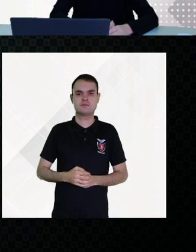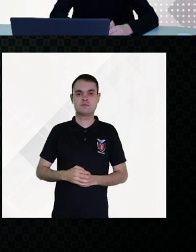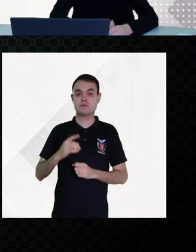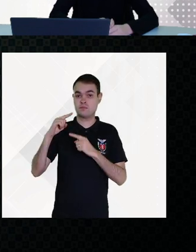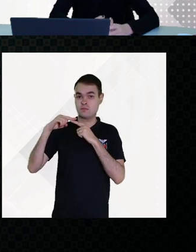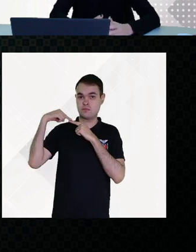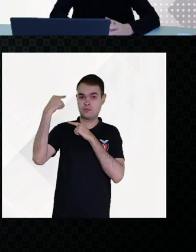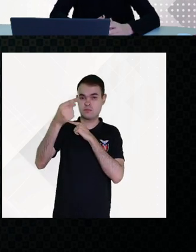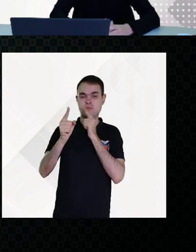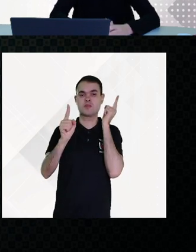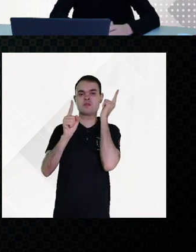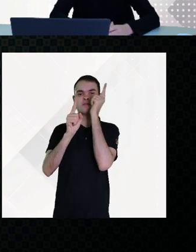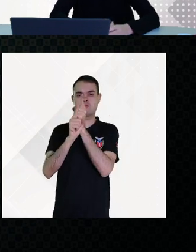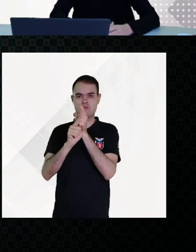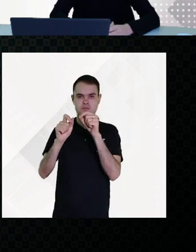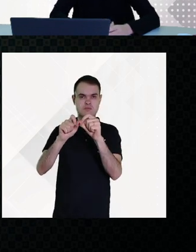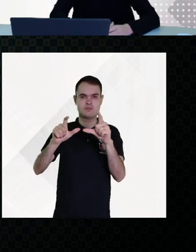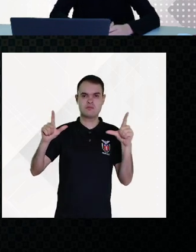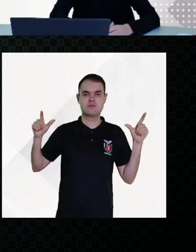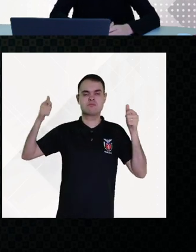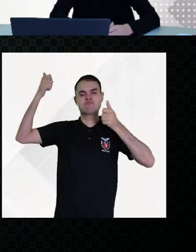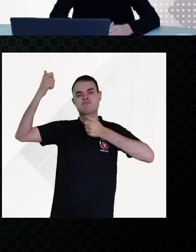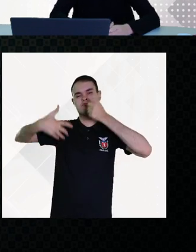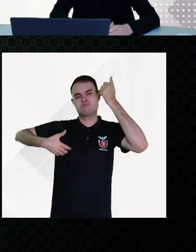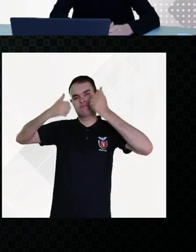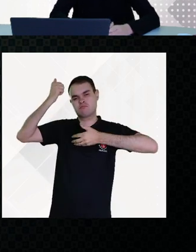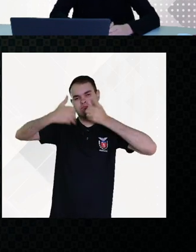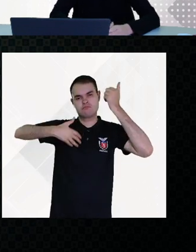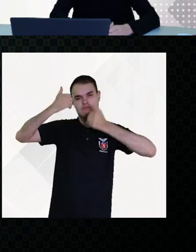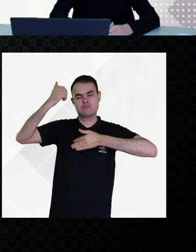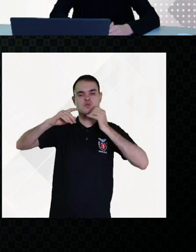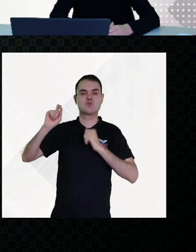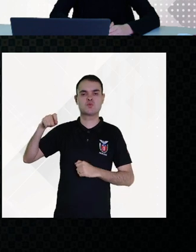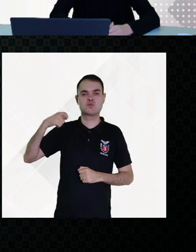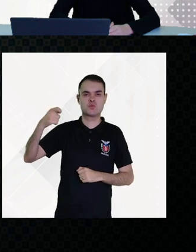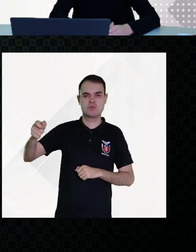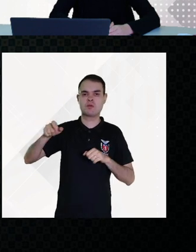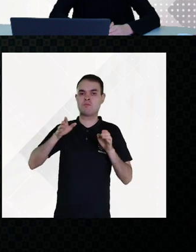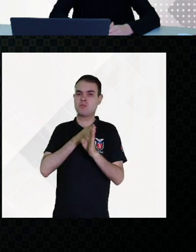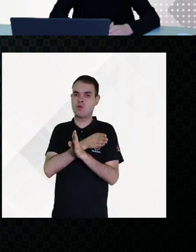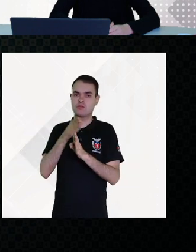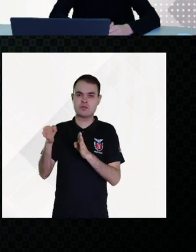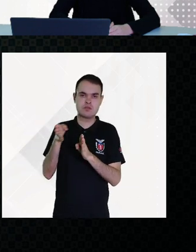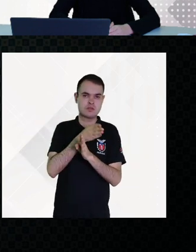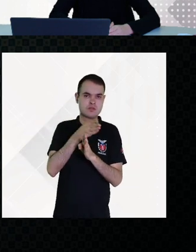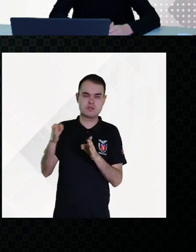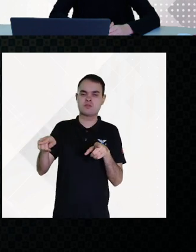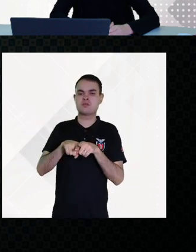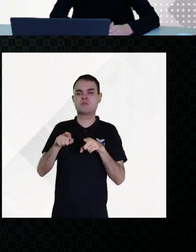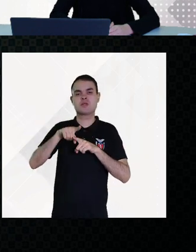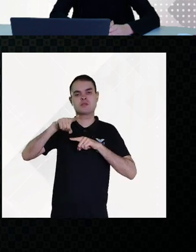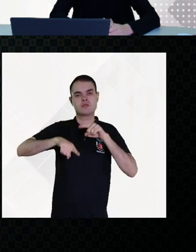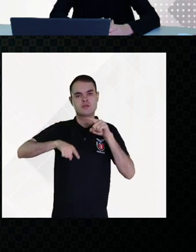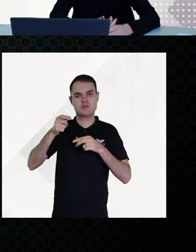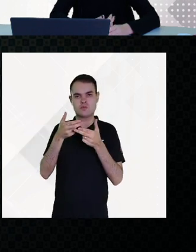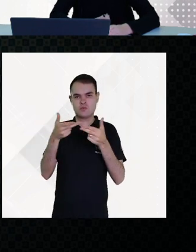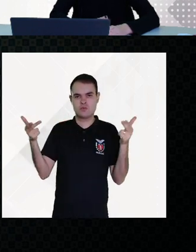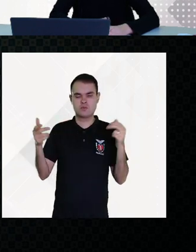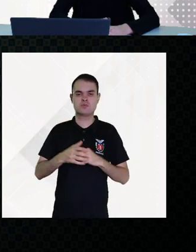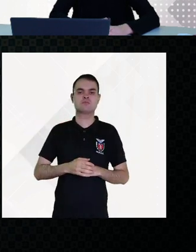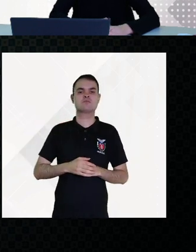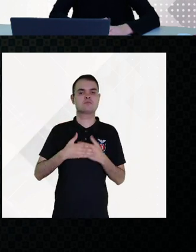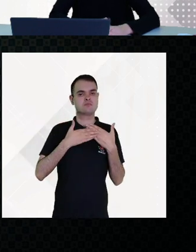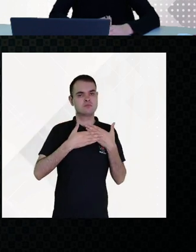encontro, falar especificamente dessas modalidades e desses recursos. Então, a gente vai falar